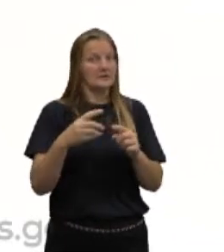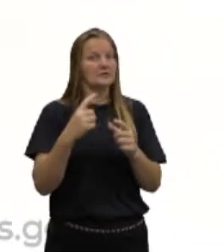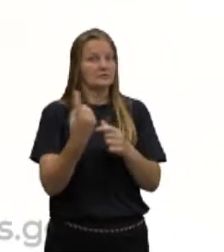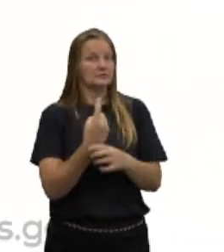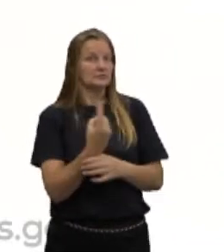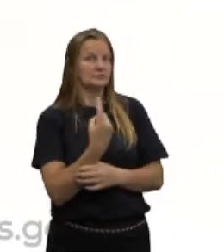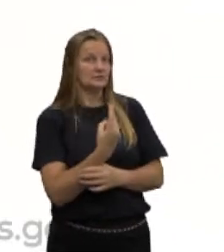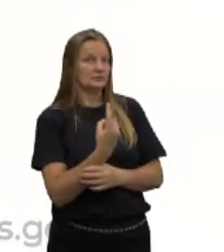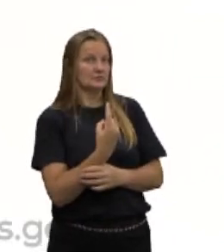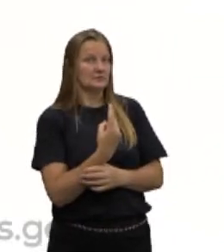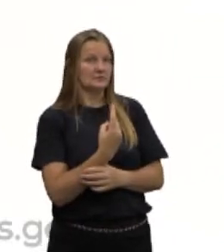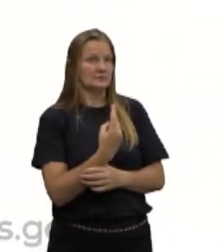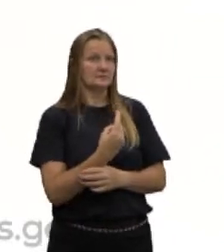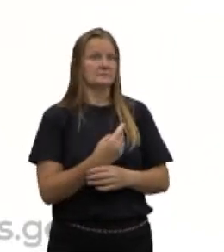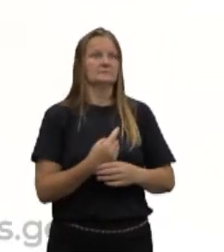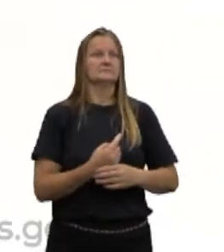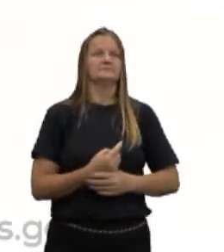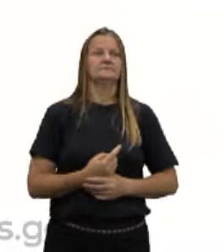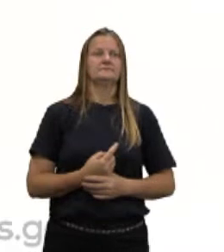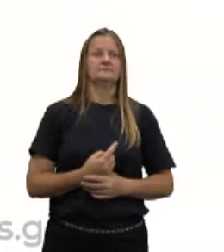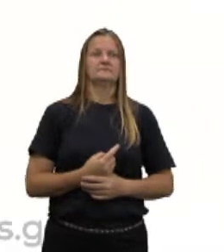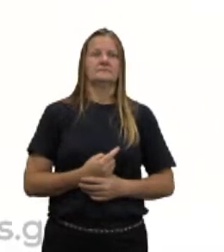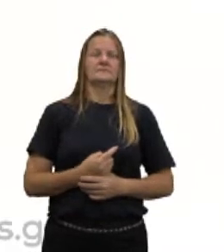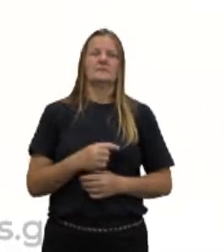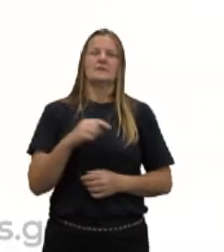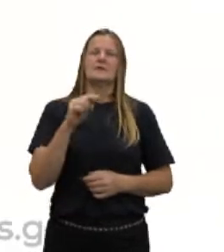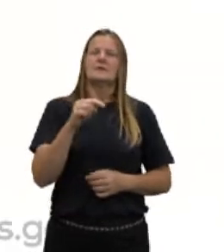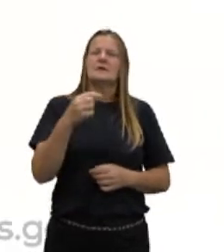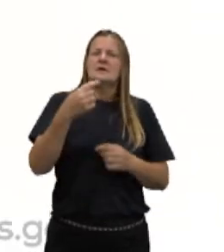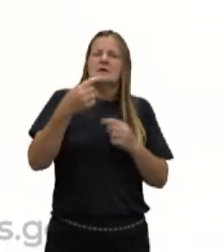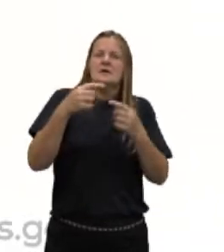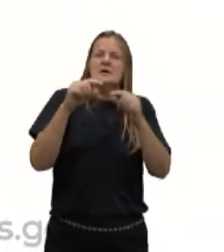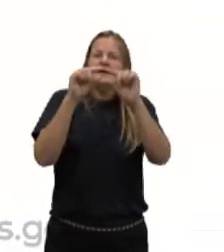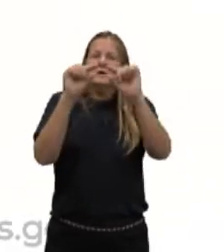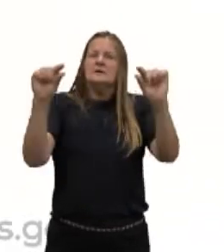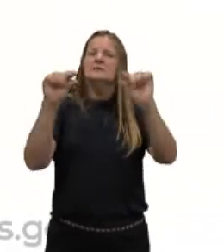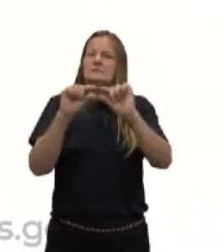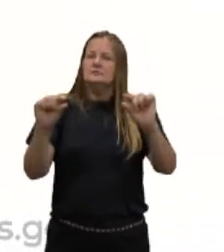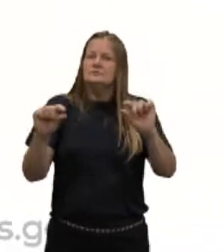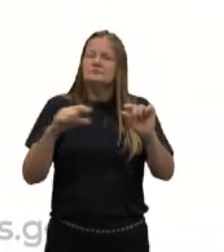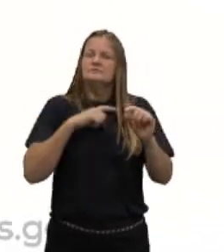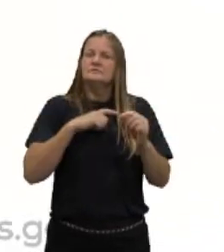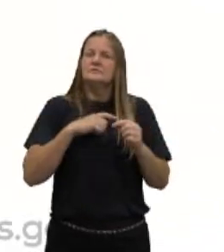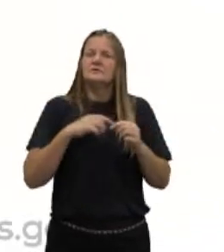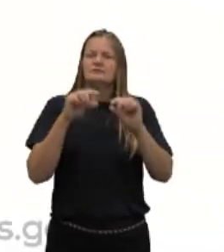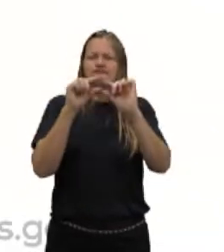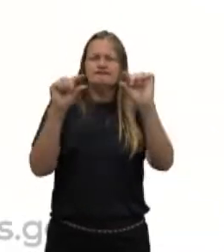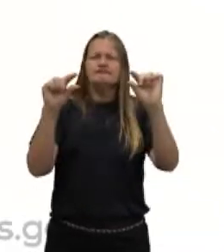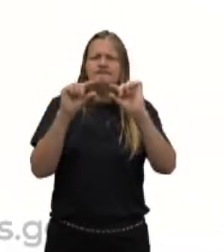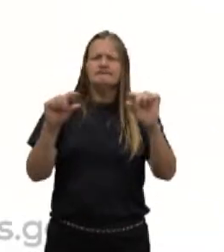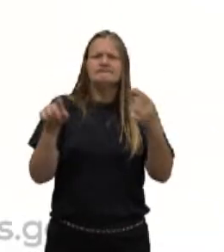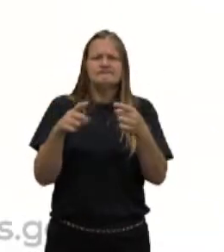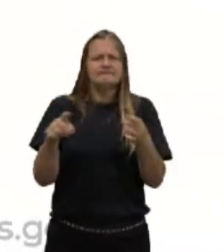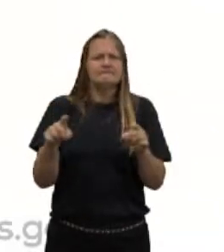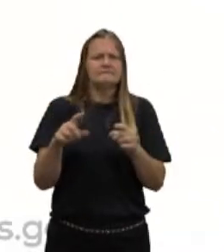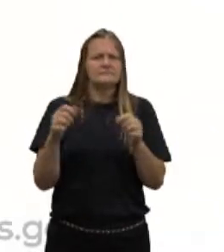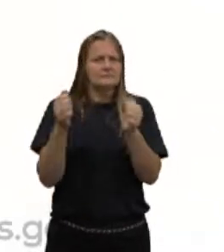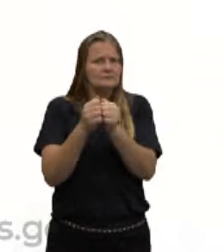singular, representado ali na segunda e na terceira linha, né, no segundo e terceiro verso. E eu vou